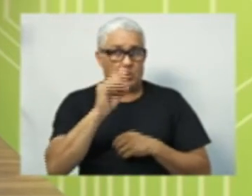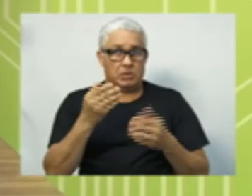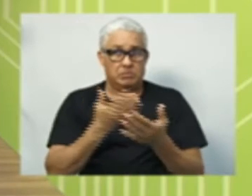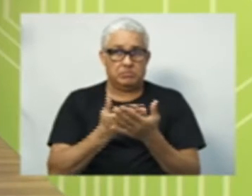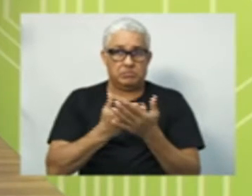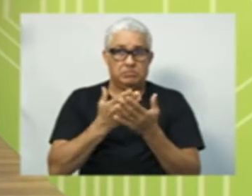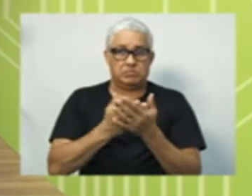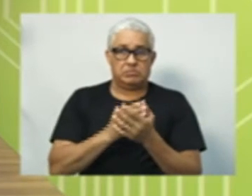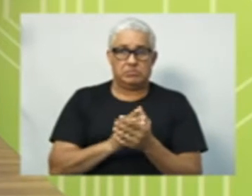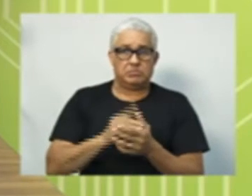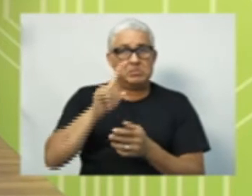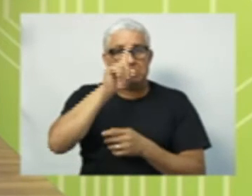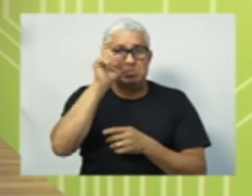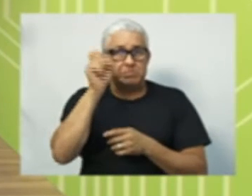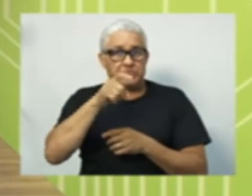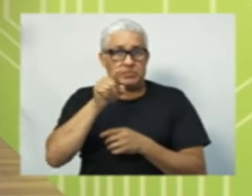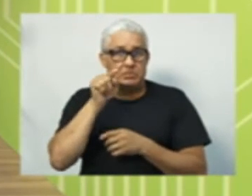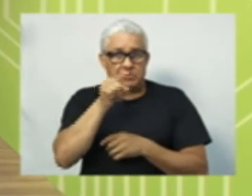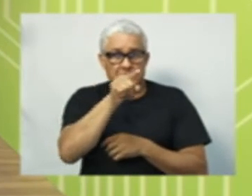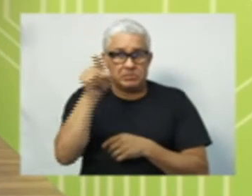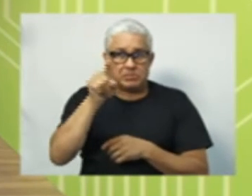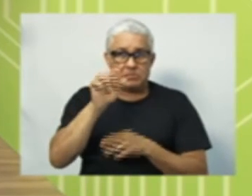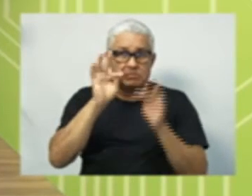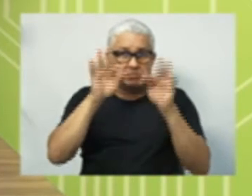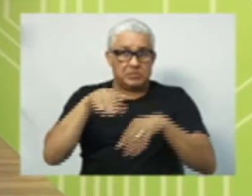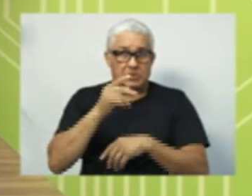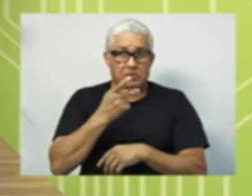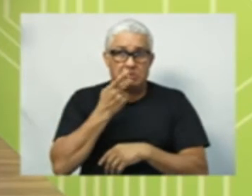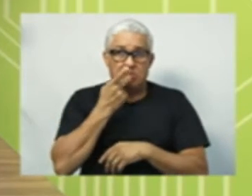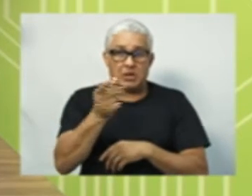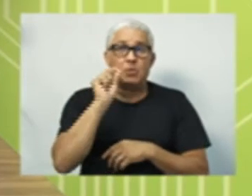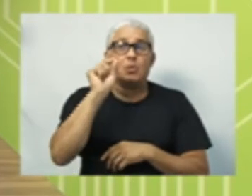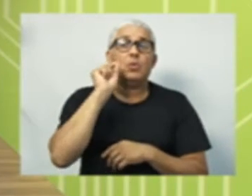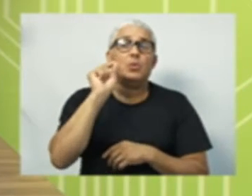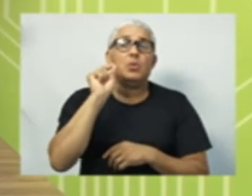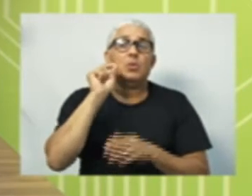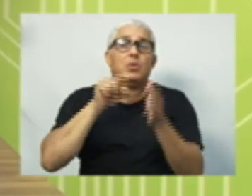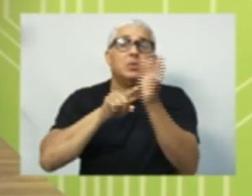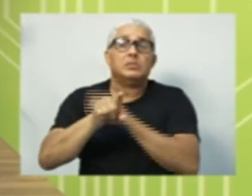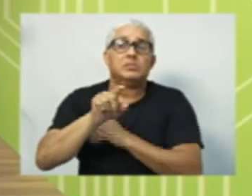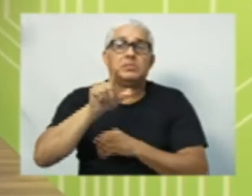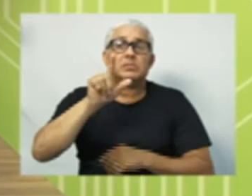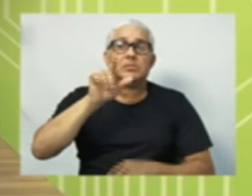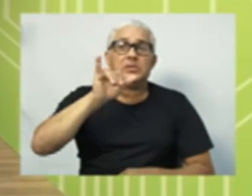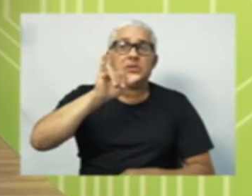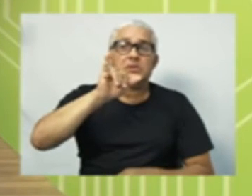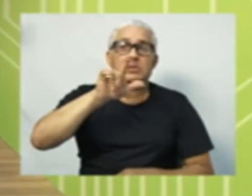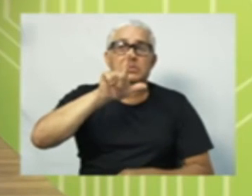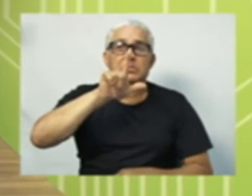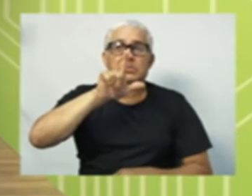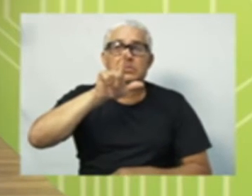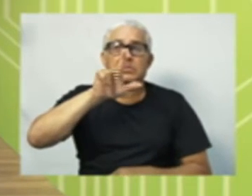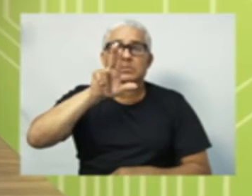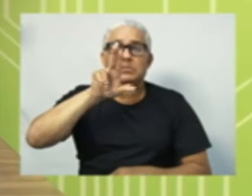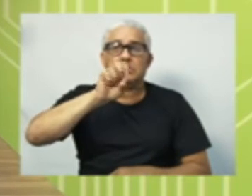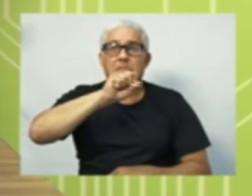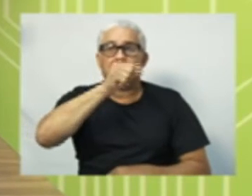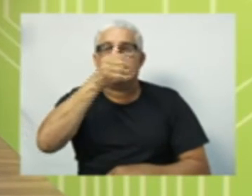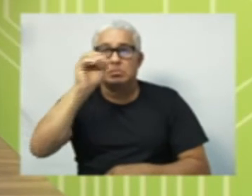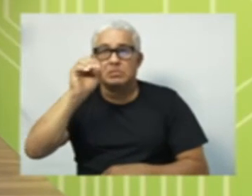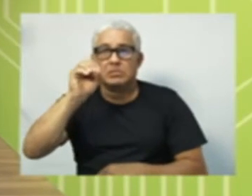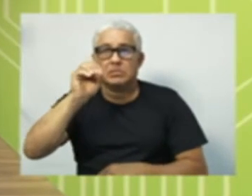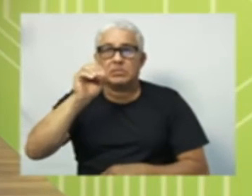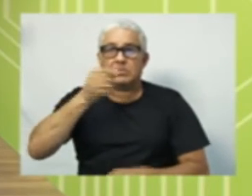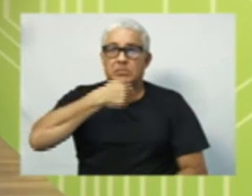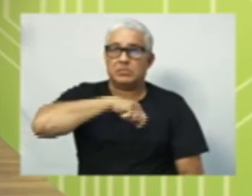na cabecinha de vocês. Vou falar só no final. O que é ilusão fiscal? Olha, não é